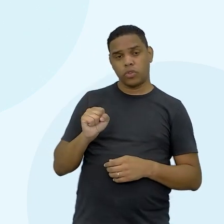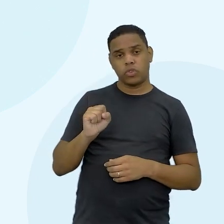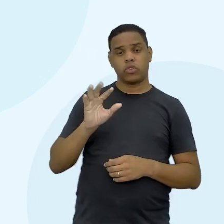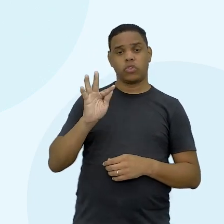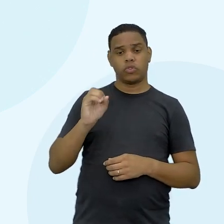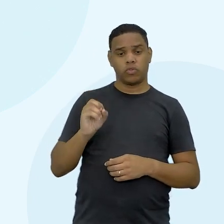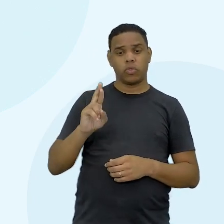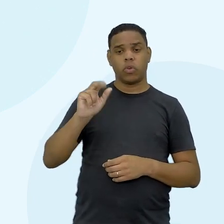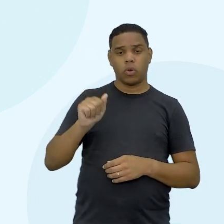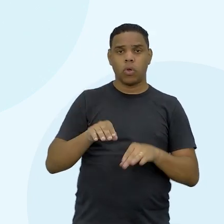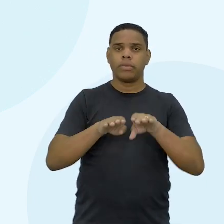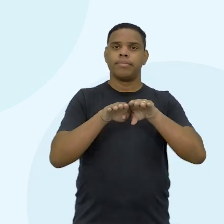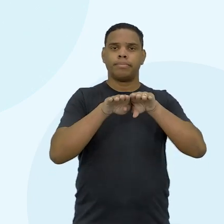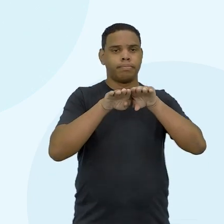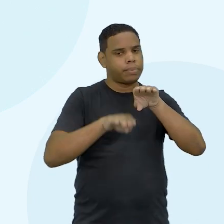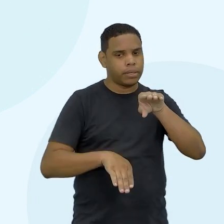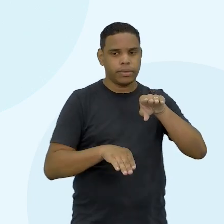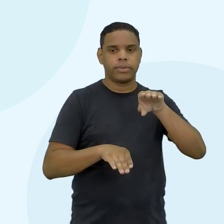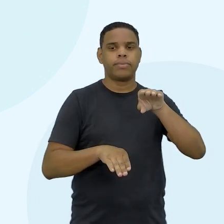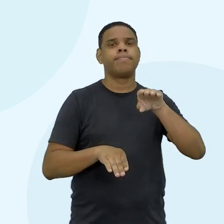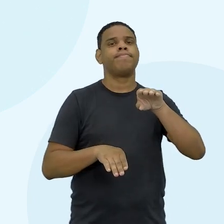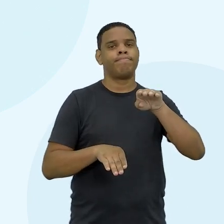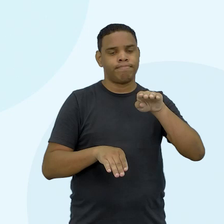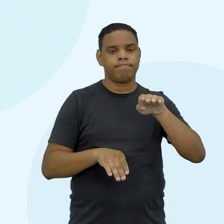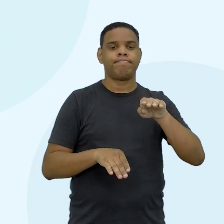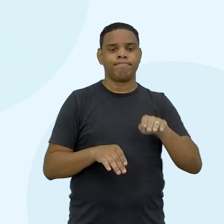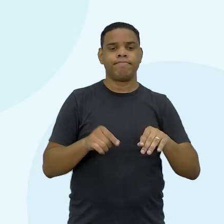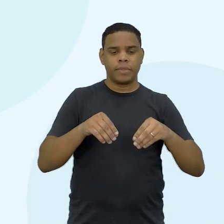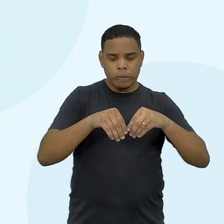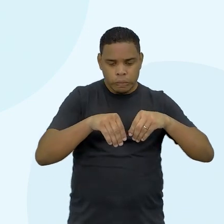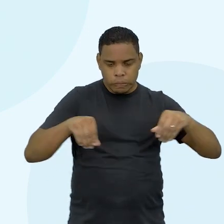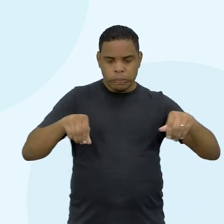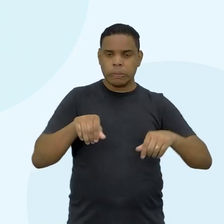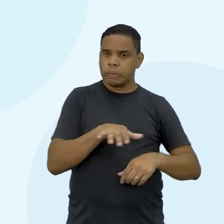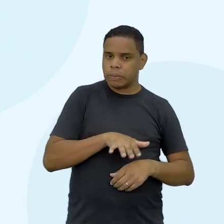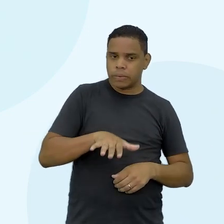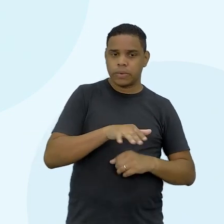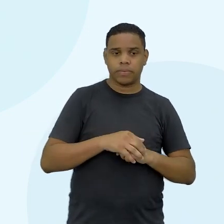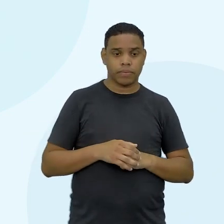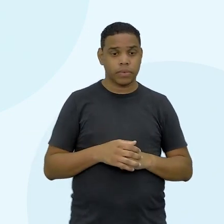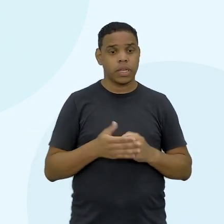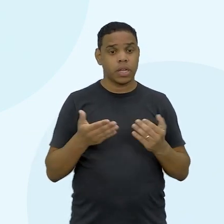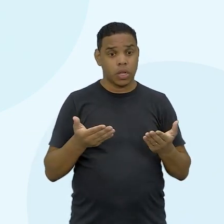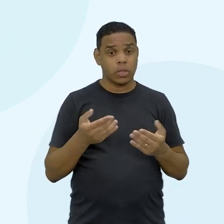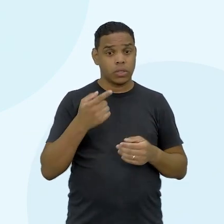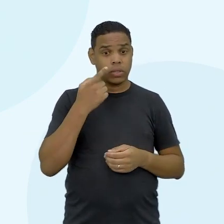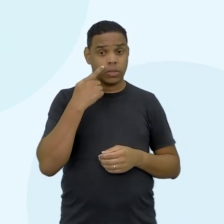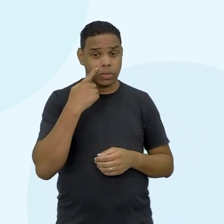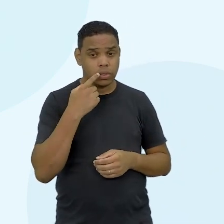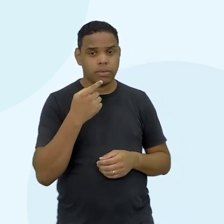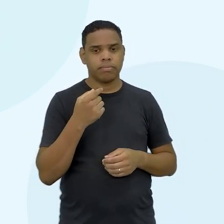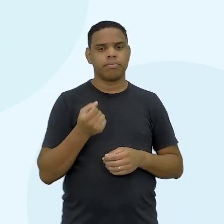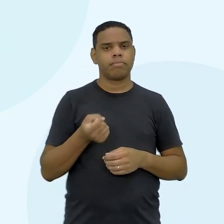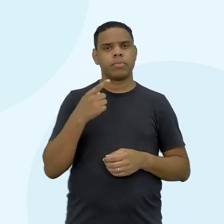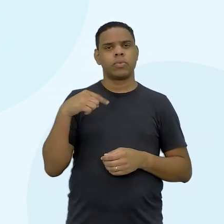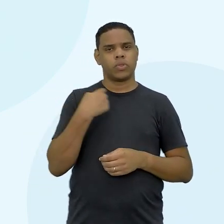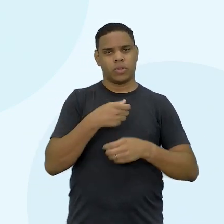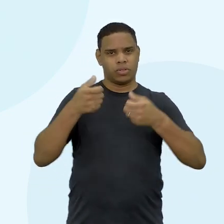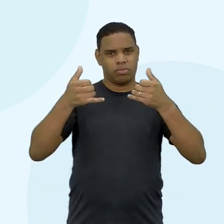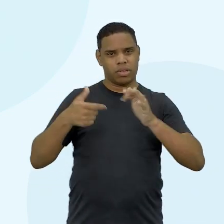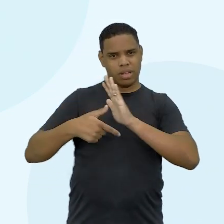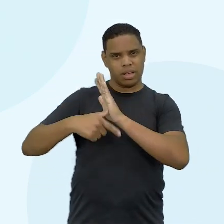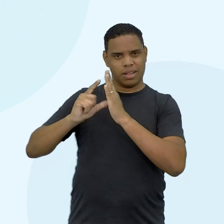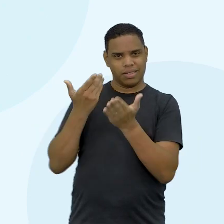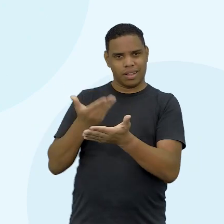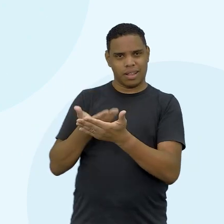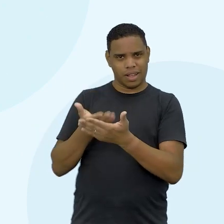eu tenho baixos níveis de fósforo, então, nesse solo. Agora, olha só, Eve, era uma coisa que a gente estava falando, né, na